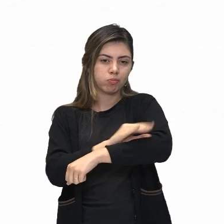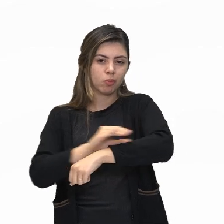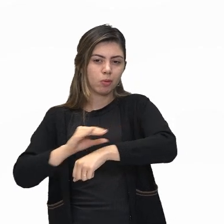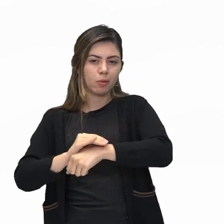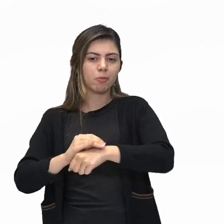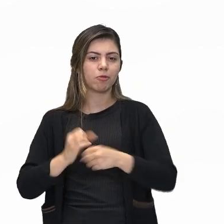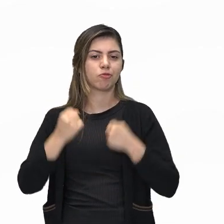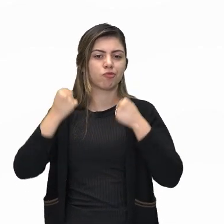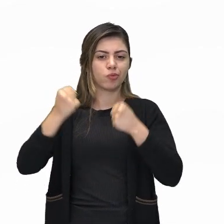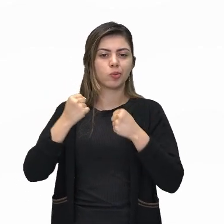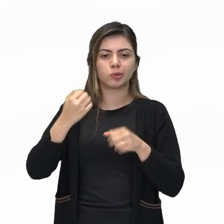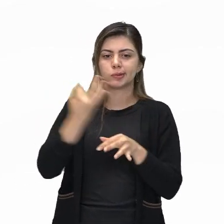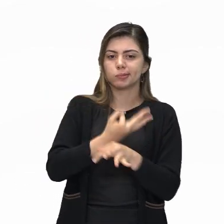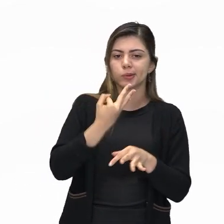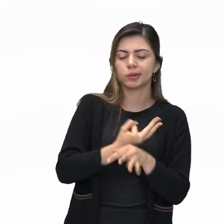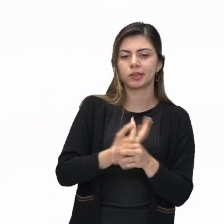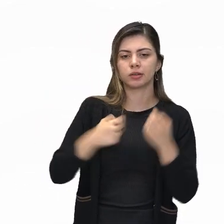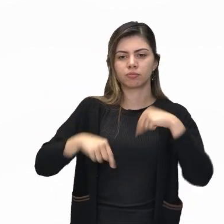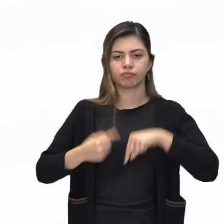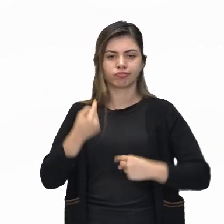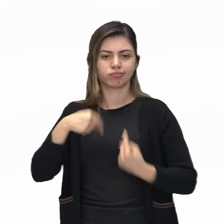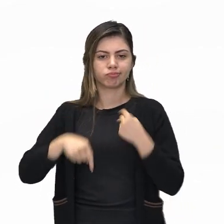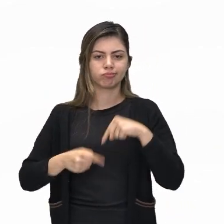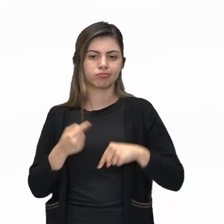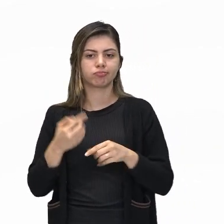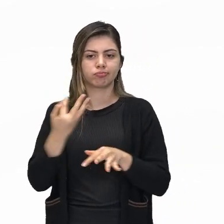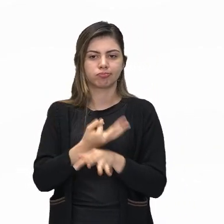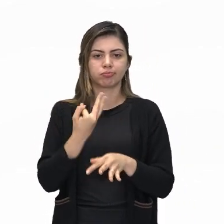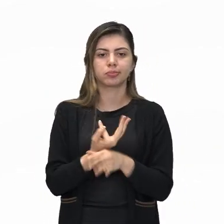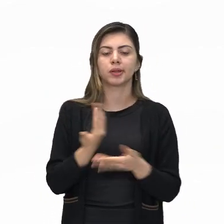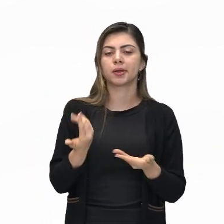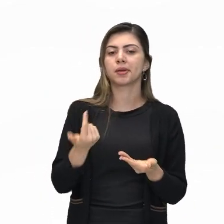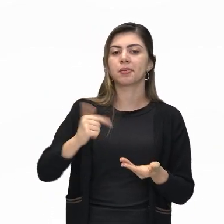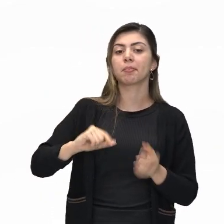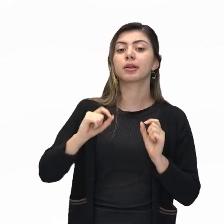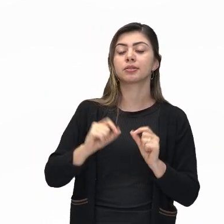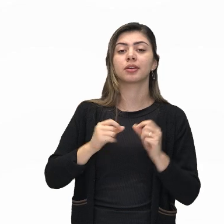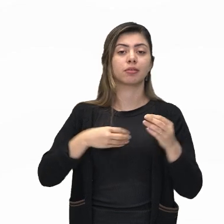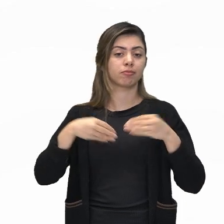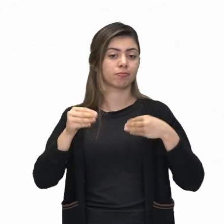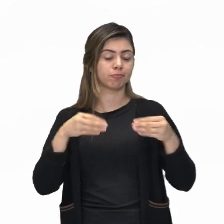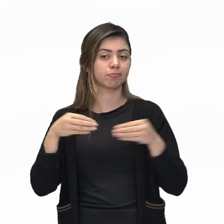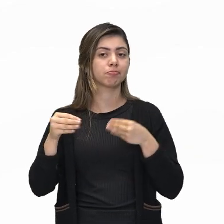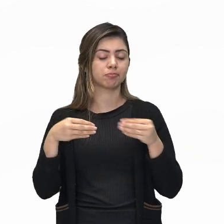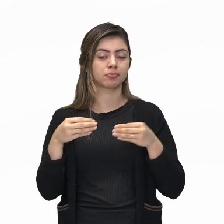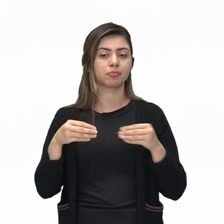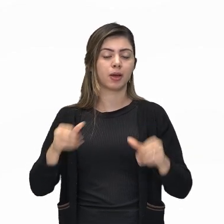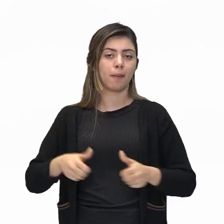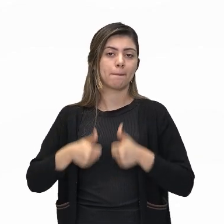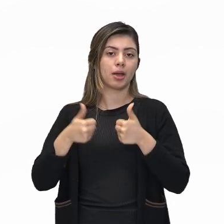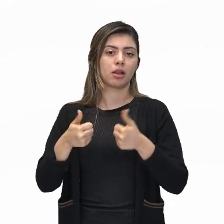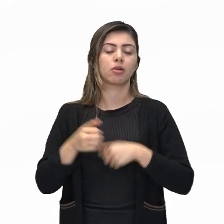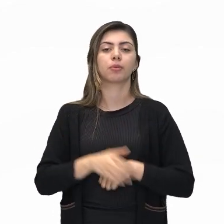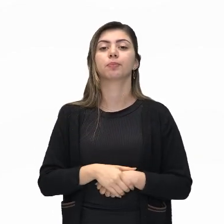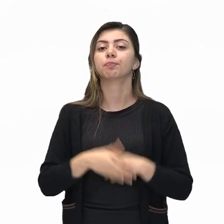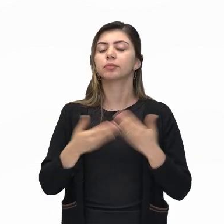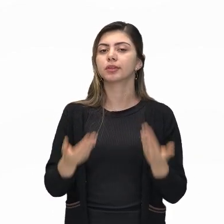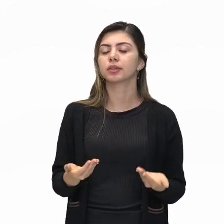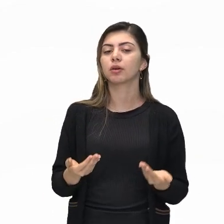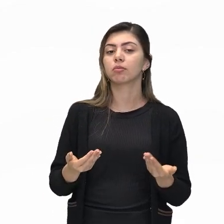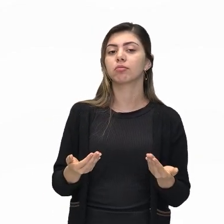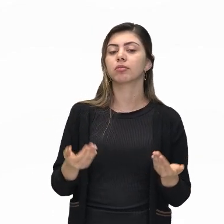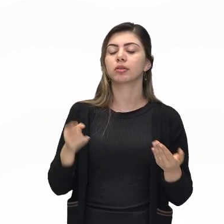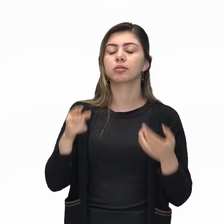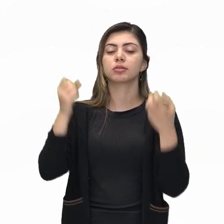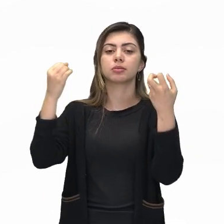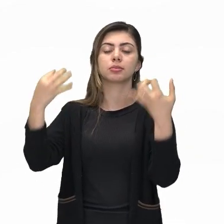potência, resistência cardiovascular, resistência muscular e na flexibilidade. Então, quando eu falo de condicionamento